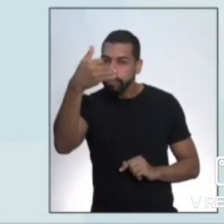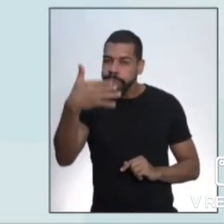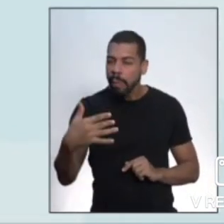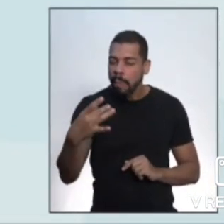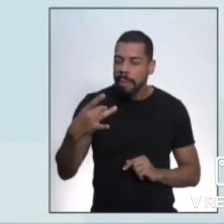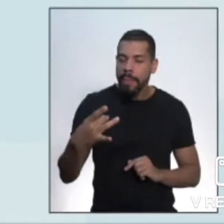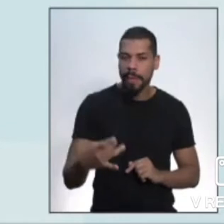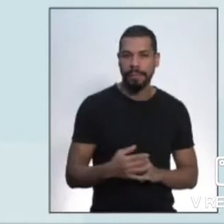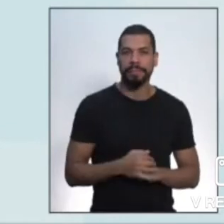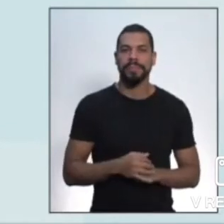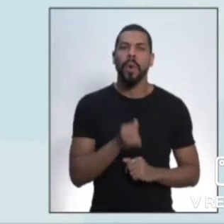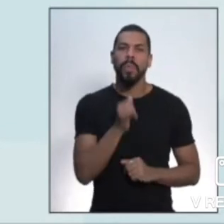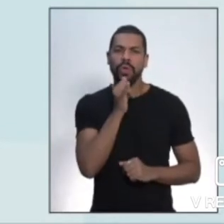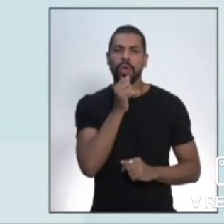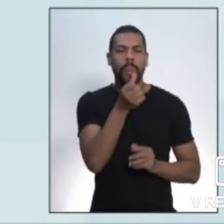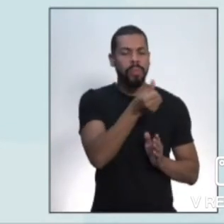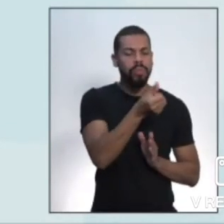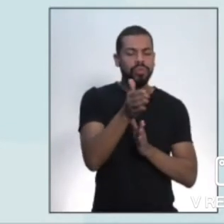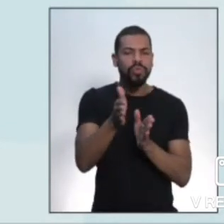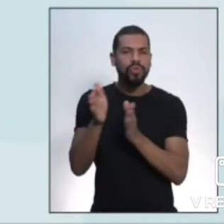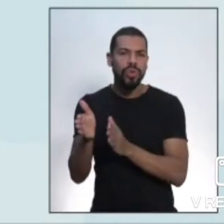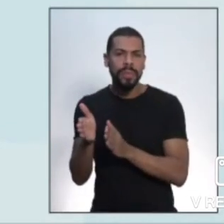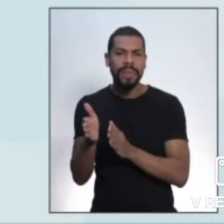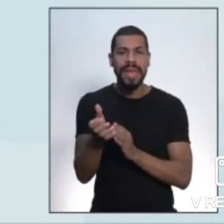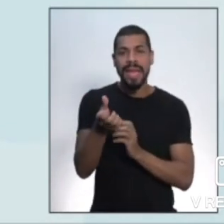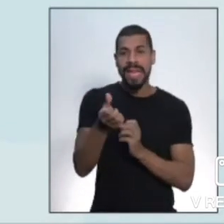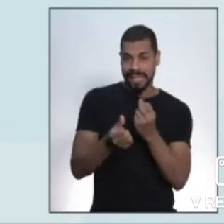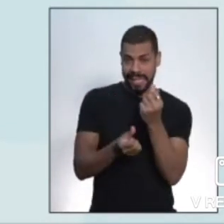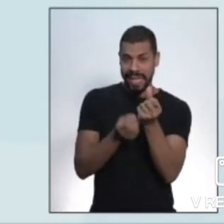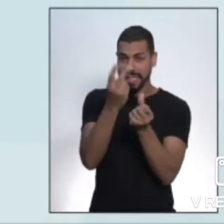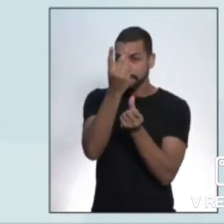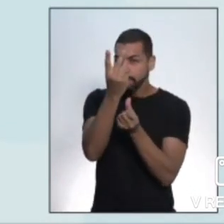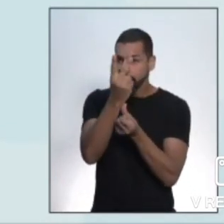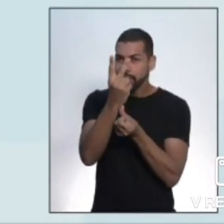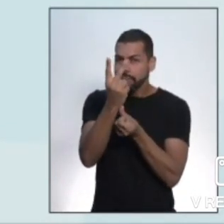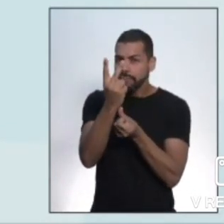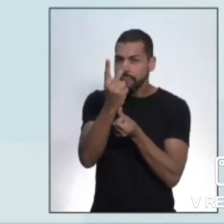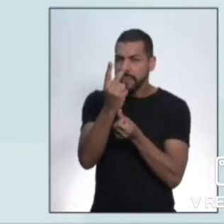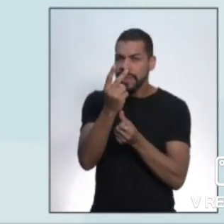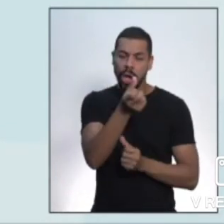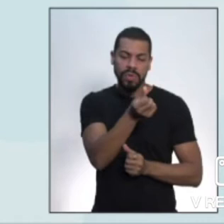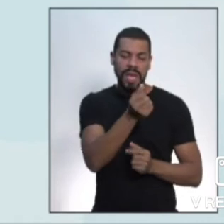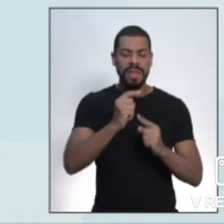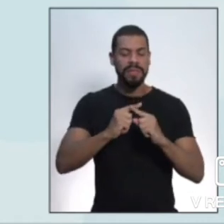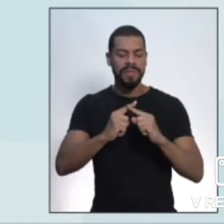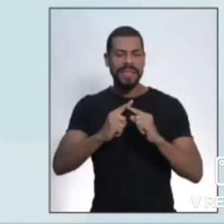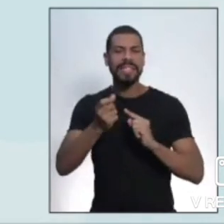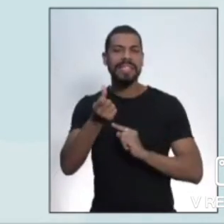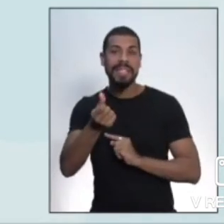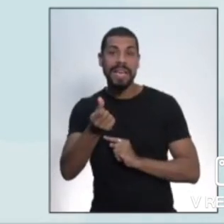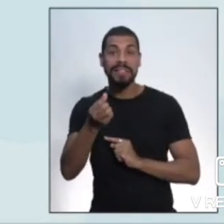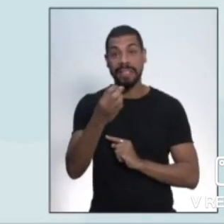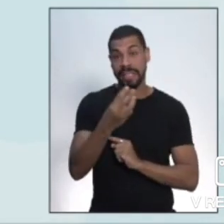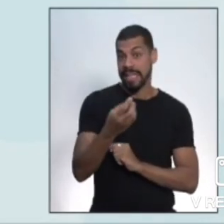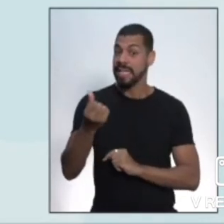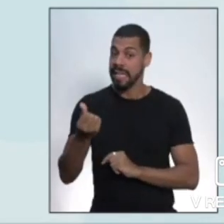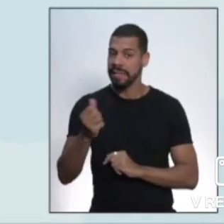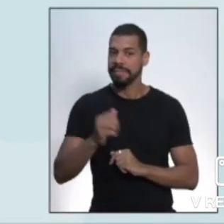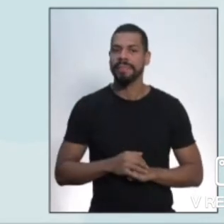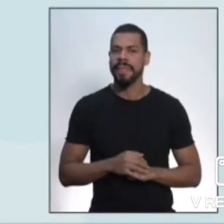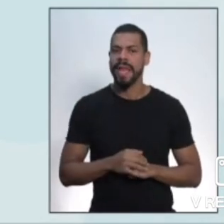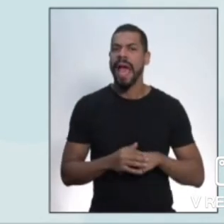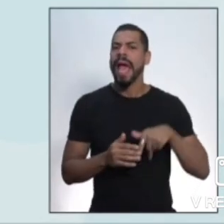Então, eu tenho o sexto termo, 6 ao quadrado. 6 ao quadrado, 6 vezes 6, 36. 7 ao quadrado é o